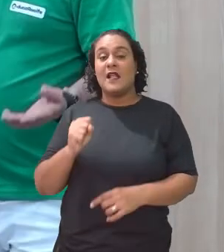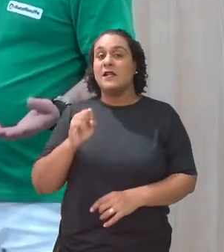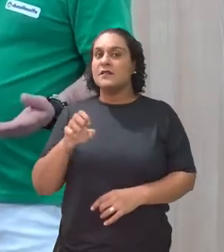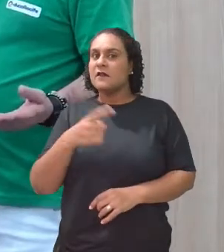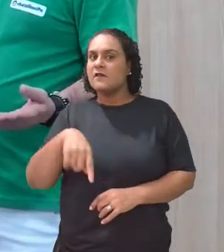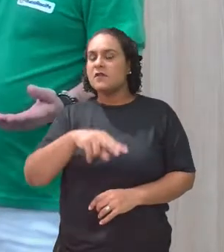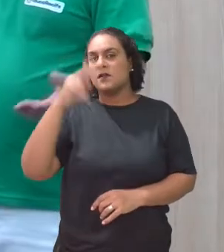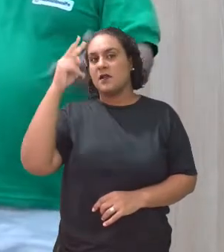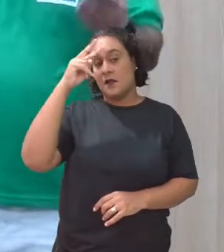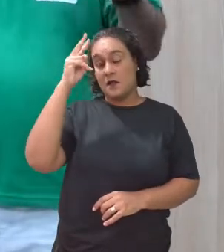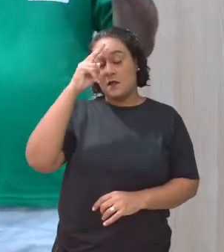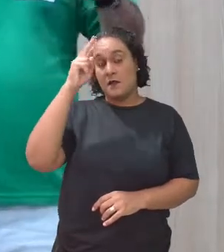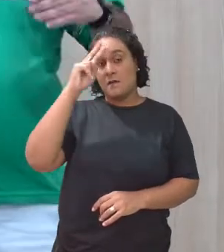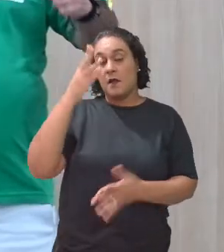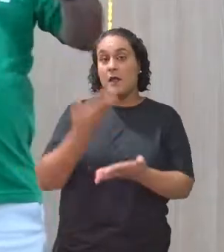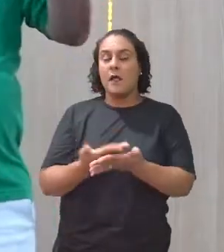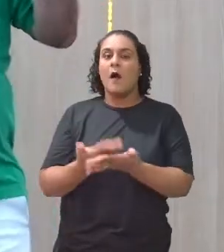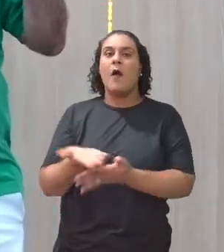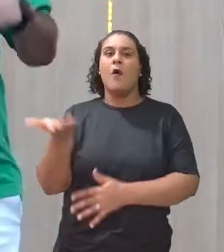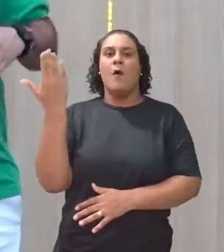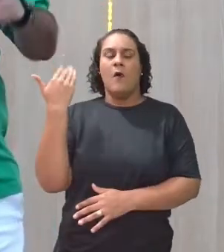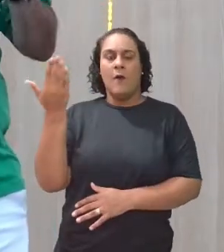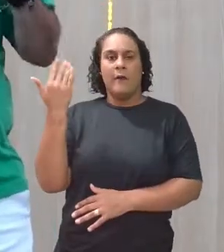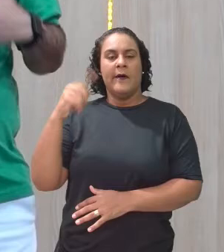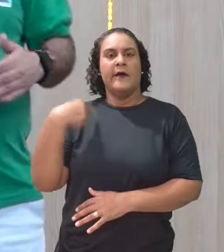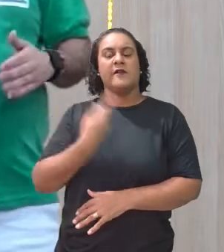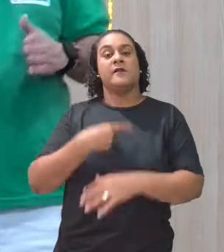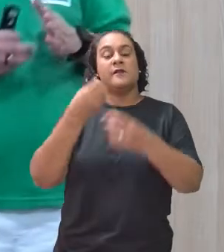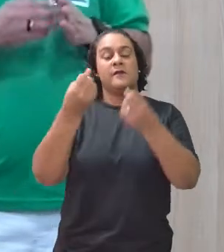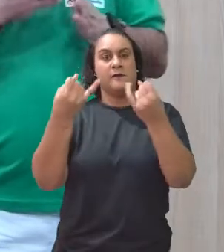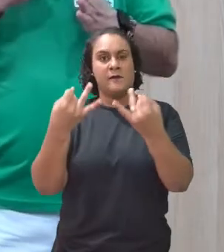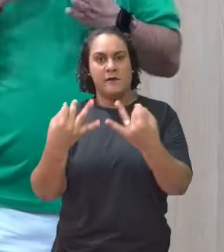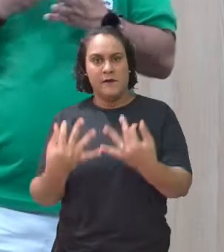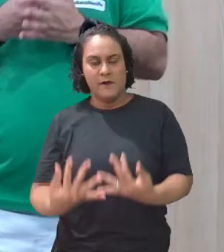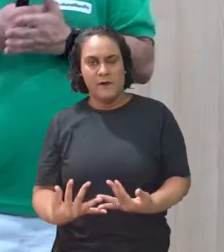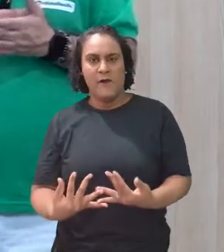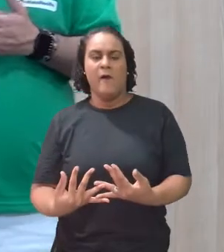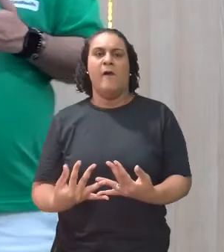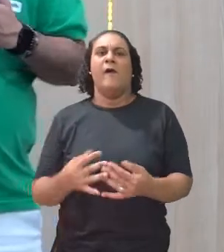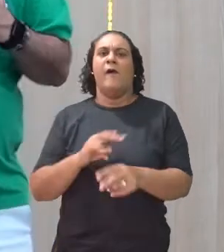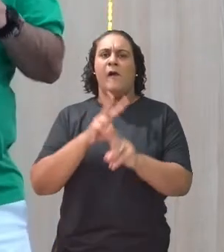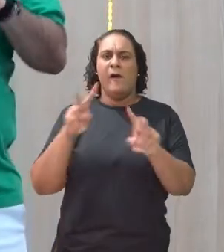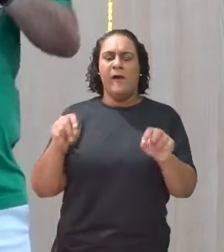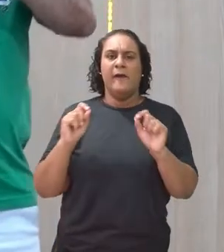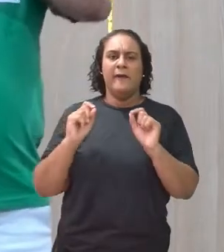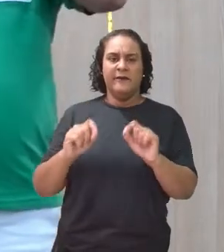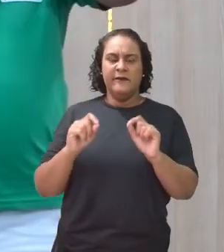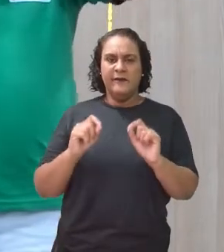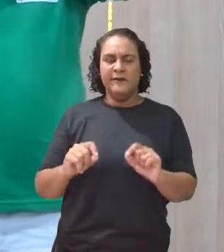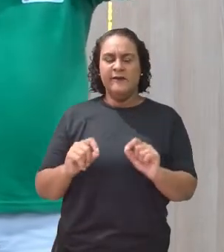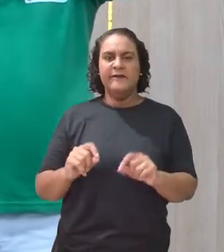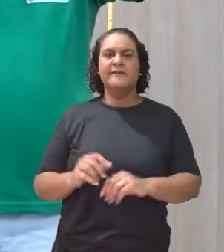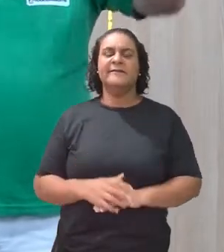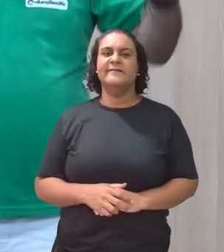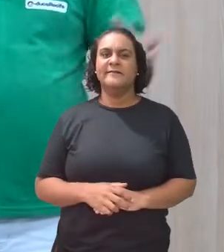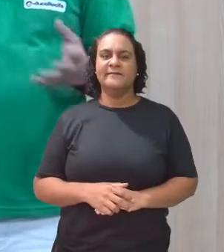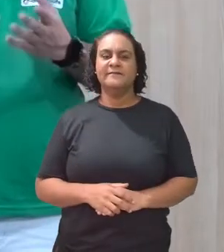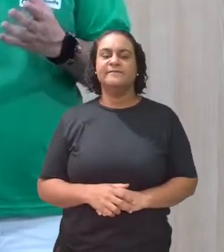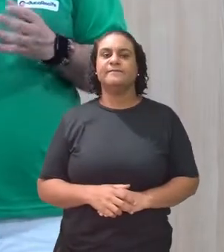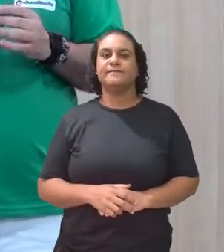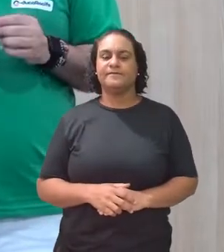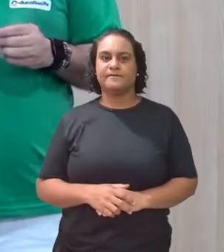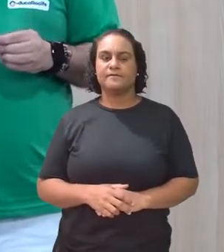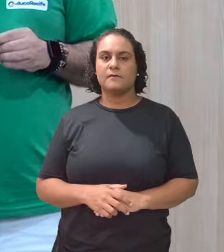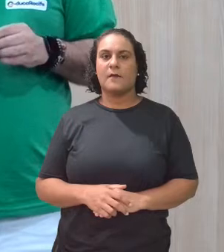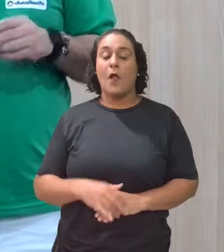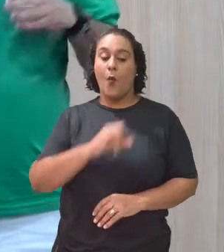vocês lembrarem, na aula passada a gente falou, né, a respeito da questão da queda, né,